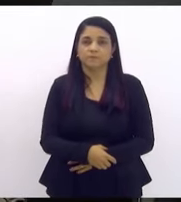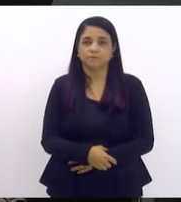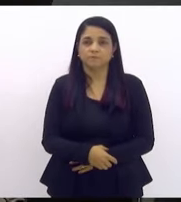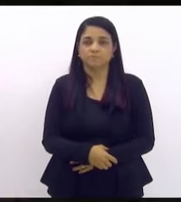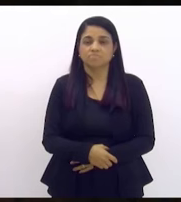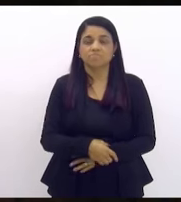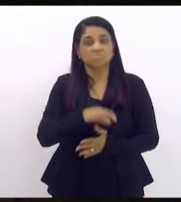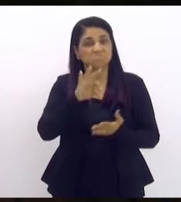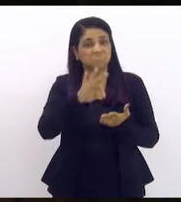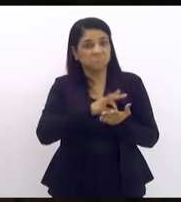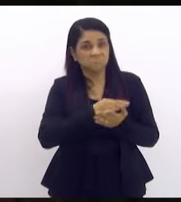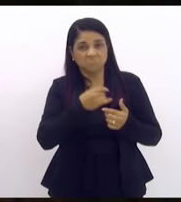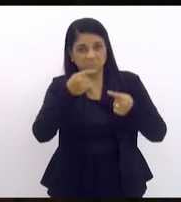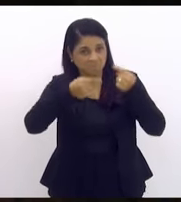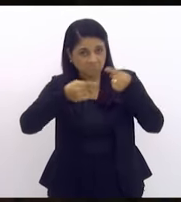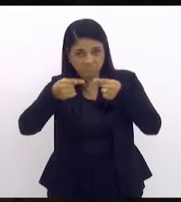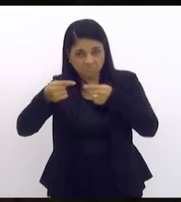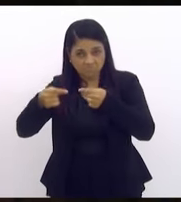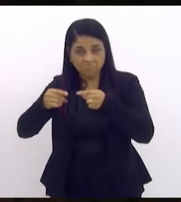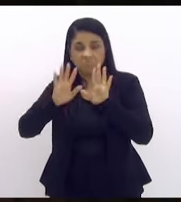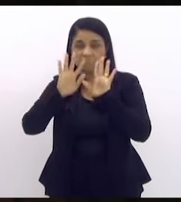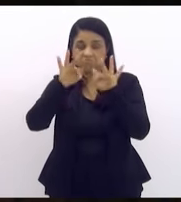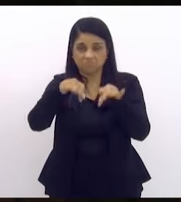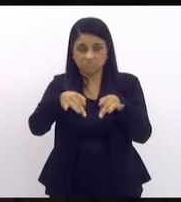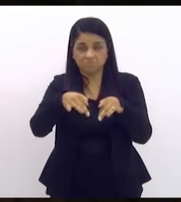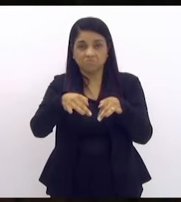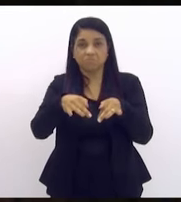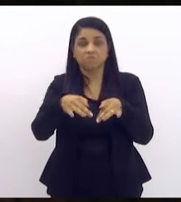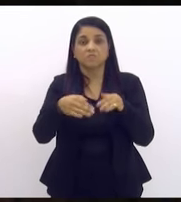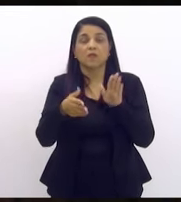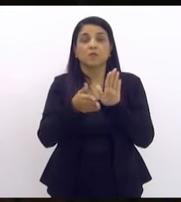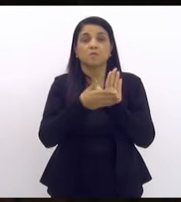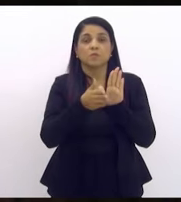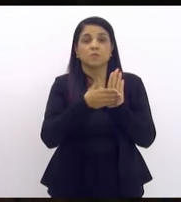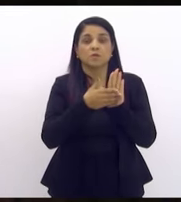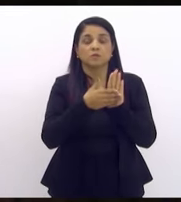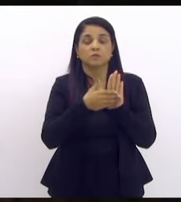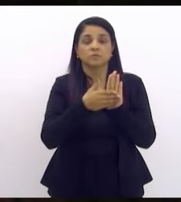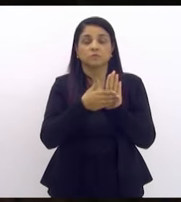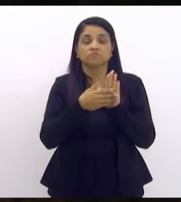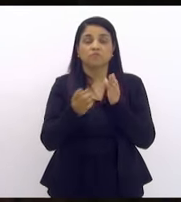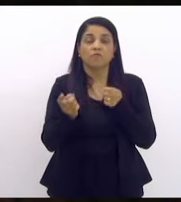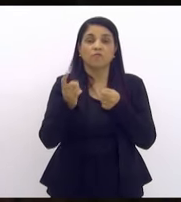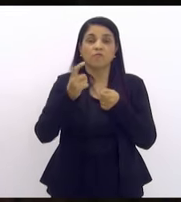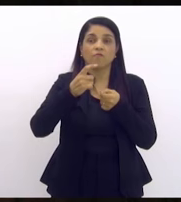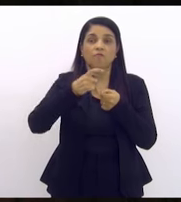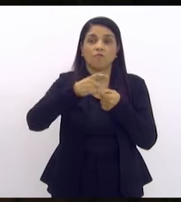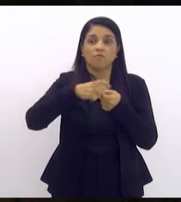Não havendo mais quem queira discutir, encerrada a discussão, a proposta retorna.